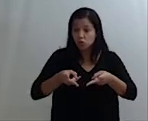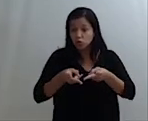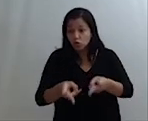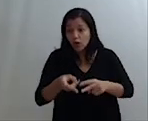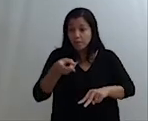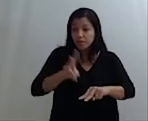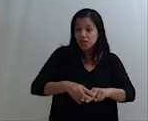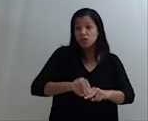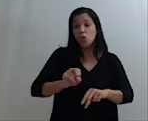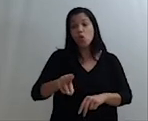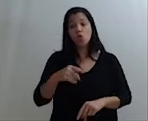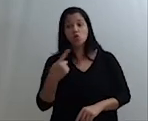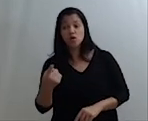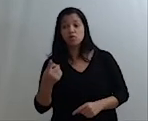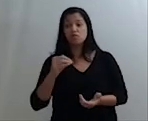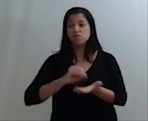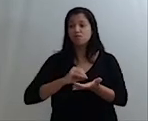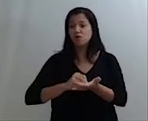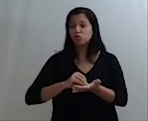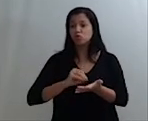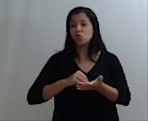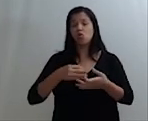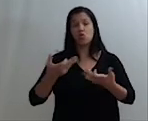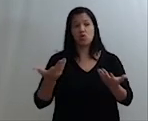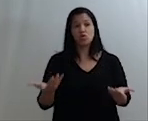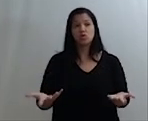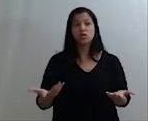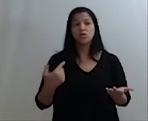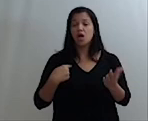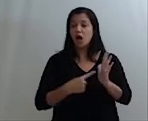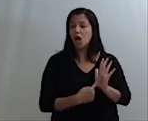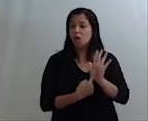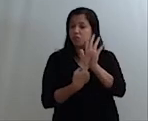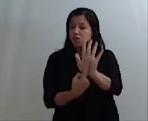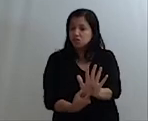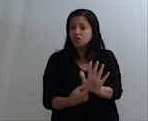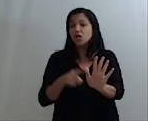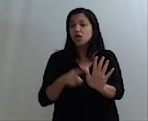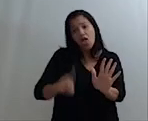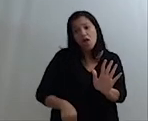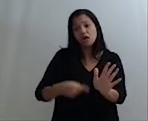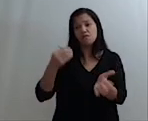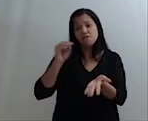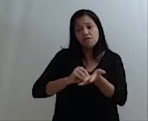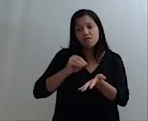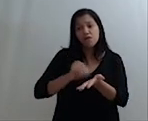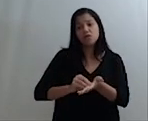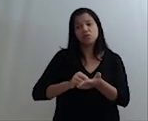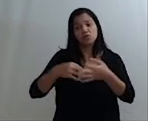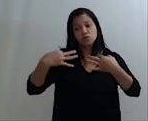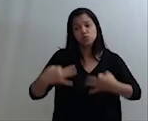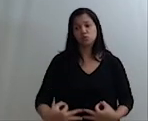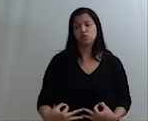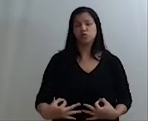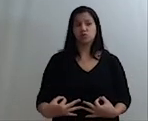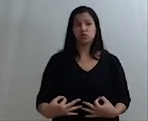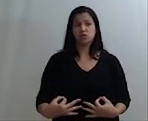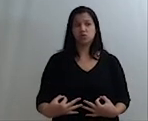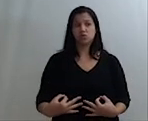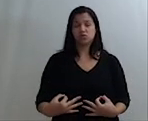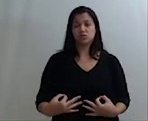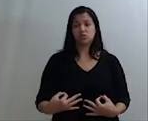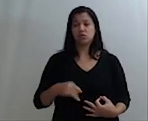não pode essa ausência de apresentação que já é uma ilegalidade ser